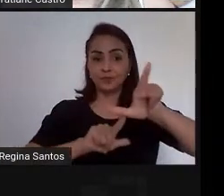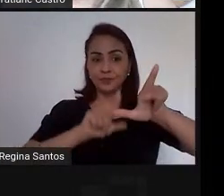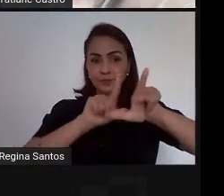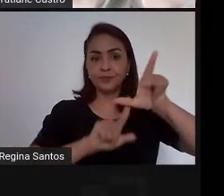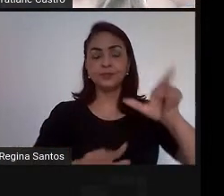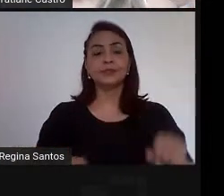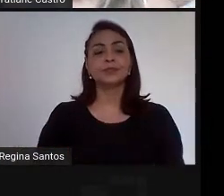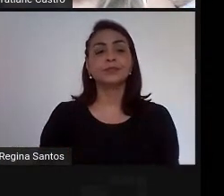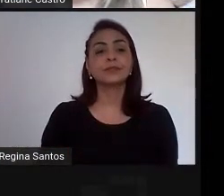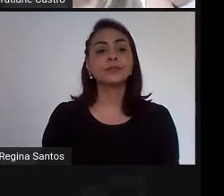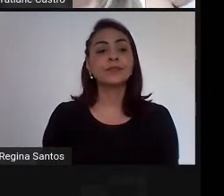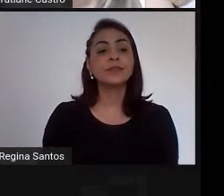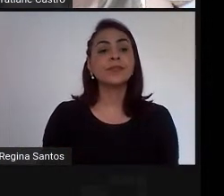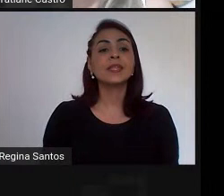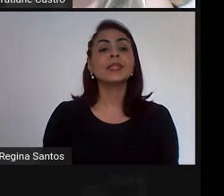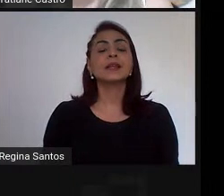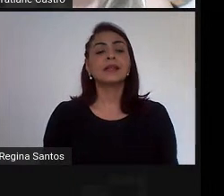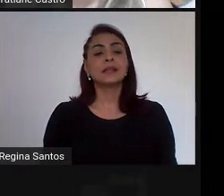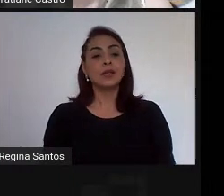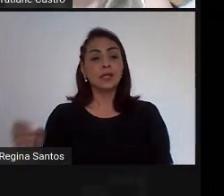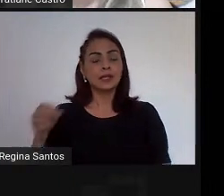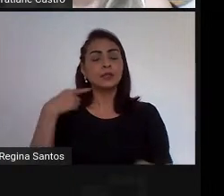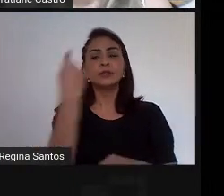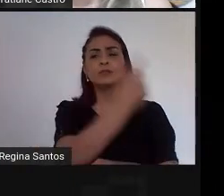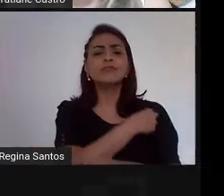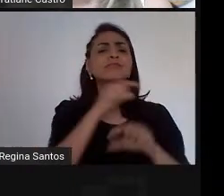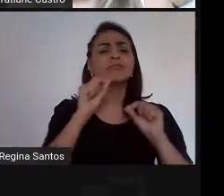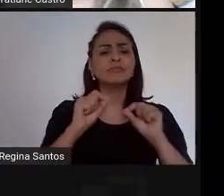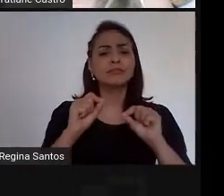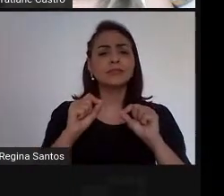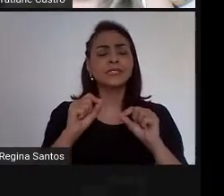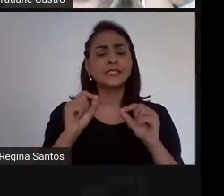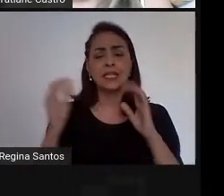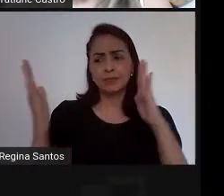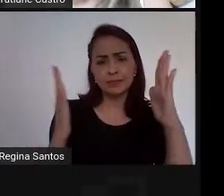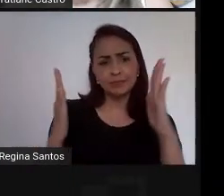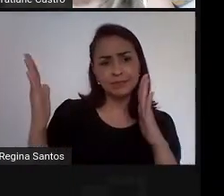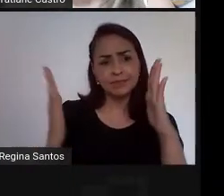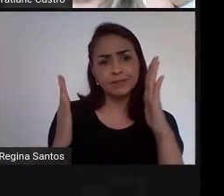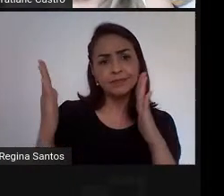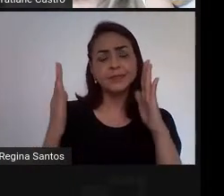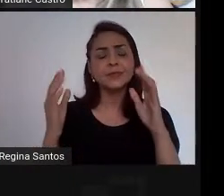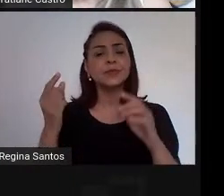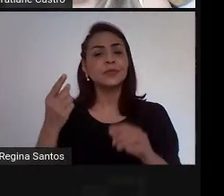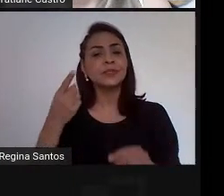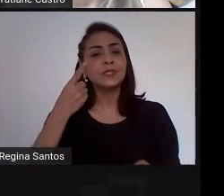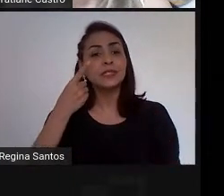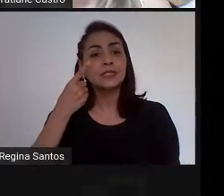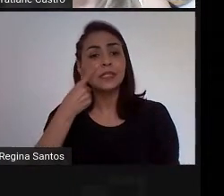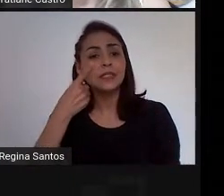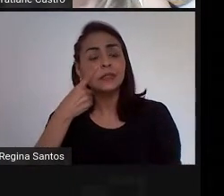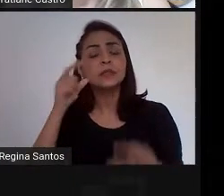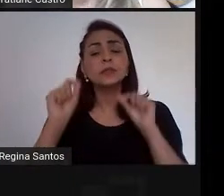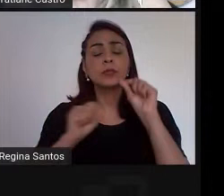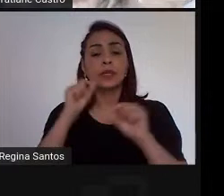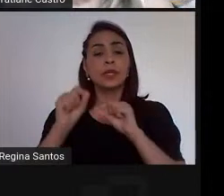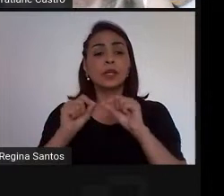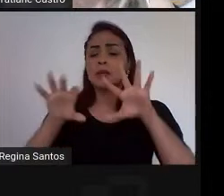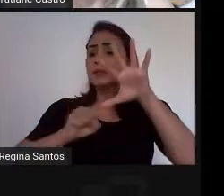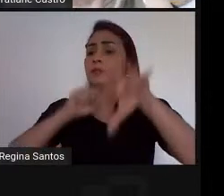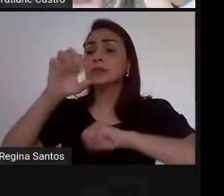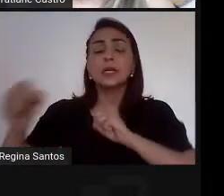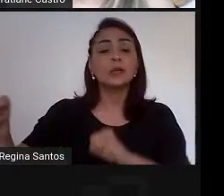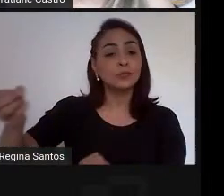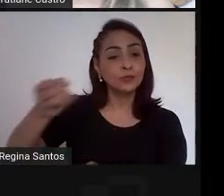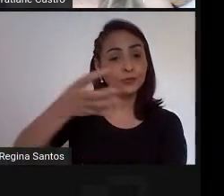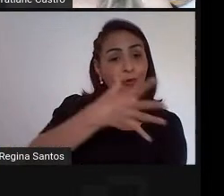maior, dessa busca pelo novo que a gente vivia na década de 80, eu tento contextualizar aí o curso de letras no Brasil e na